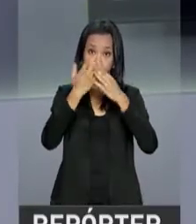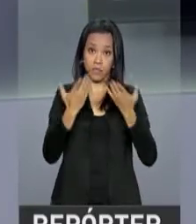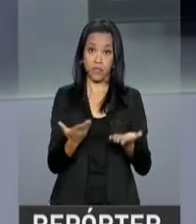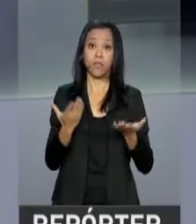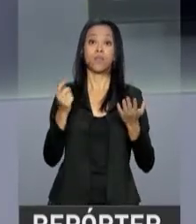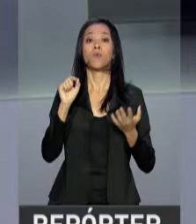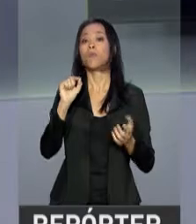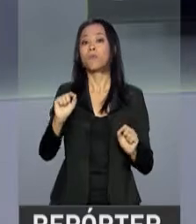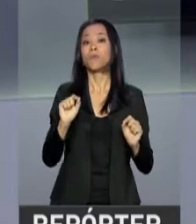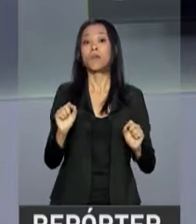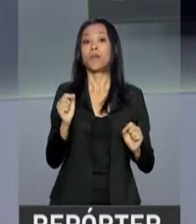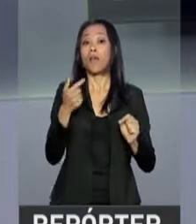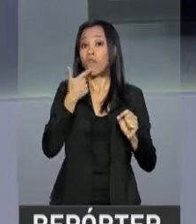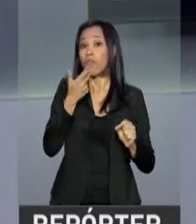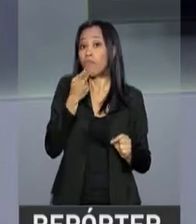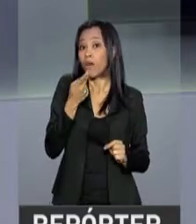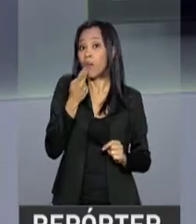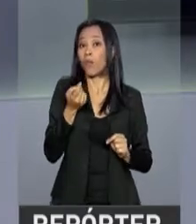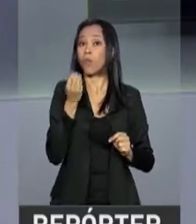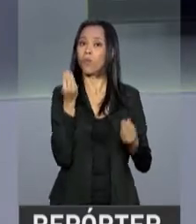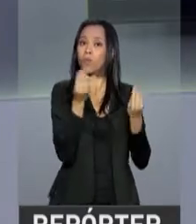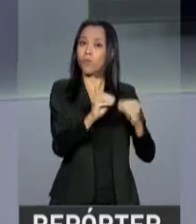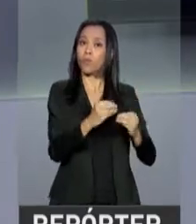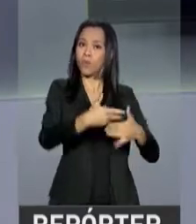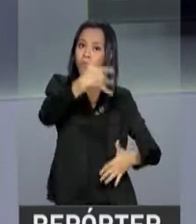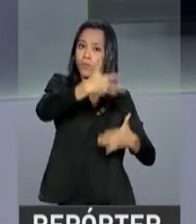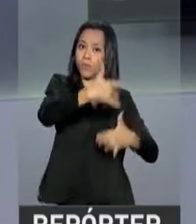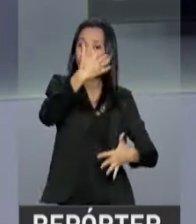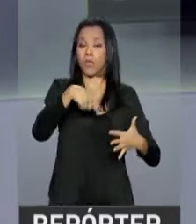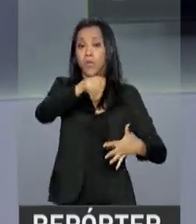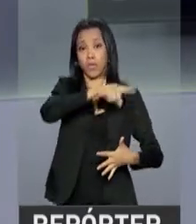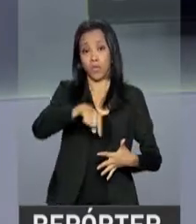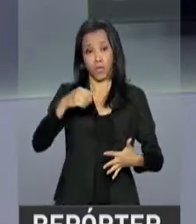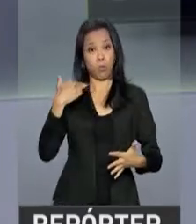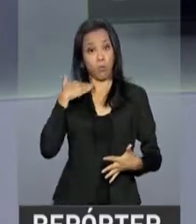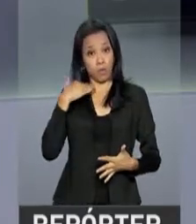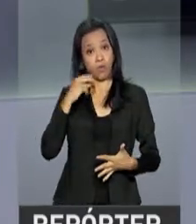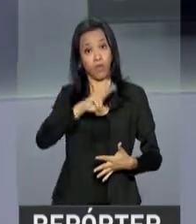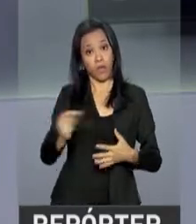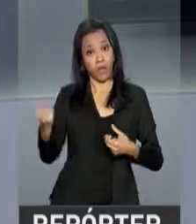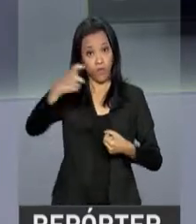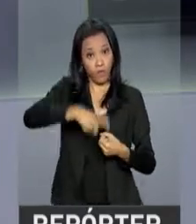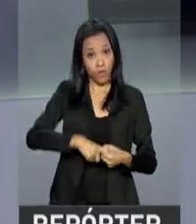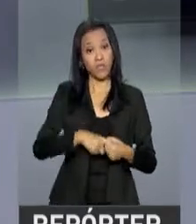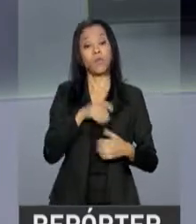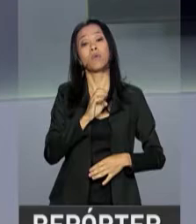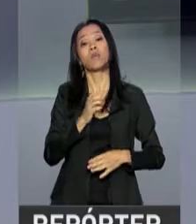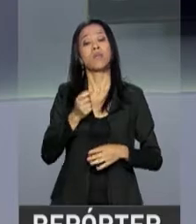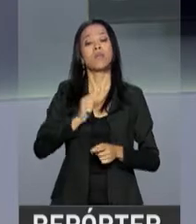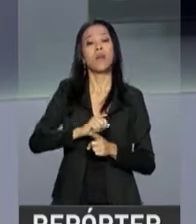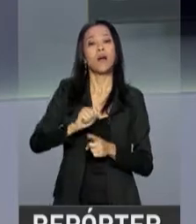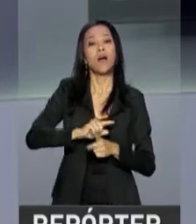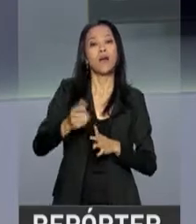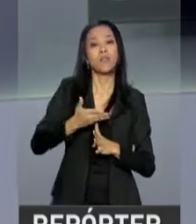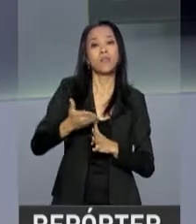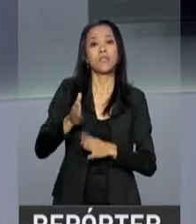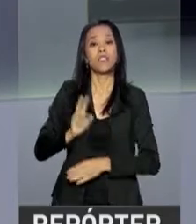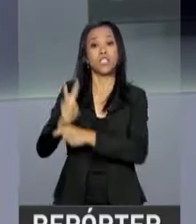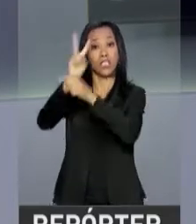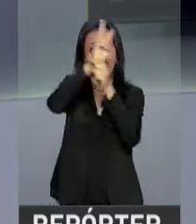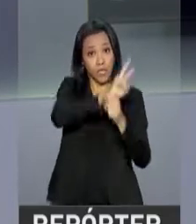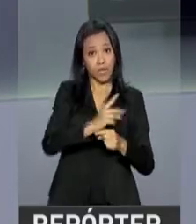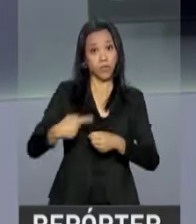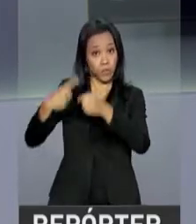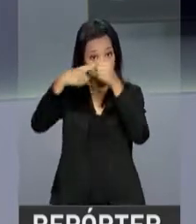antônio de souza afirmou pelas redes sociais que o banco vai retomar o financiamento para estados e municípios para gerar mais